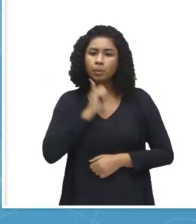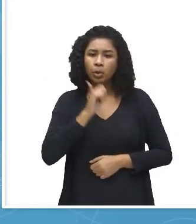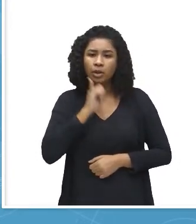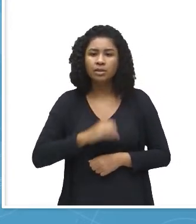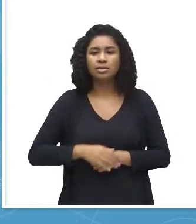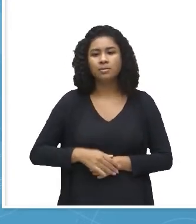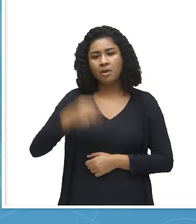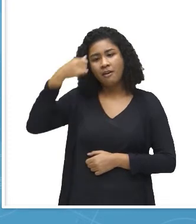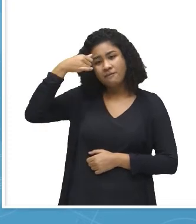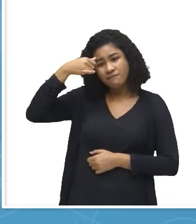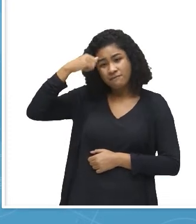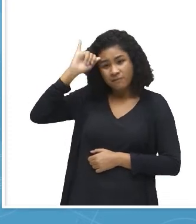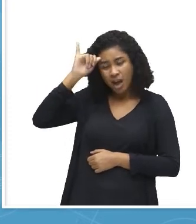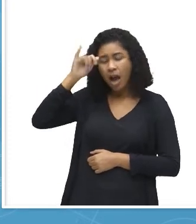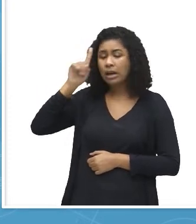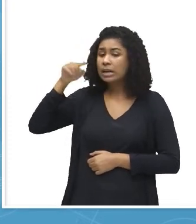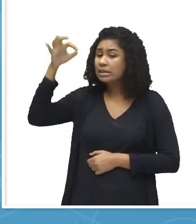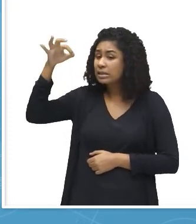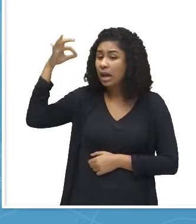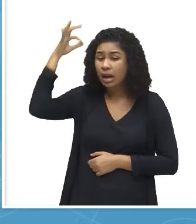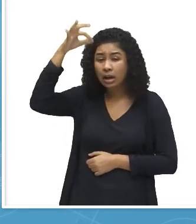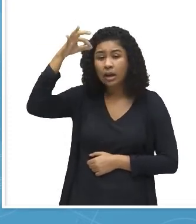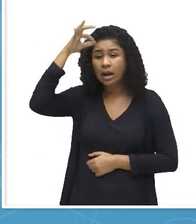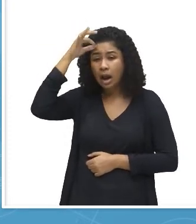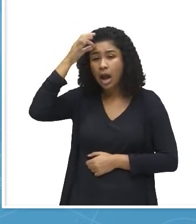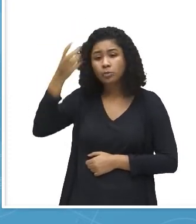sabe, conhece que é um animal sagrado